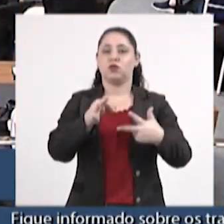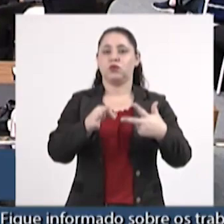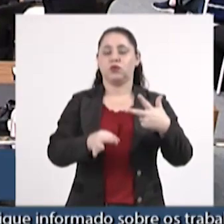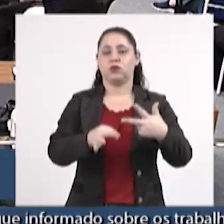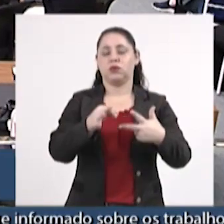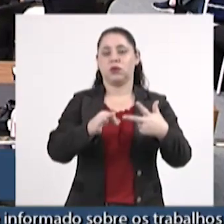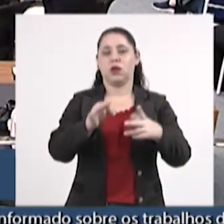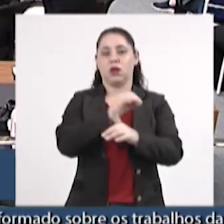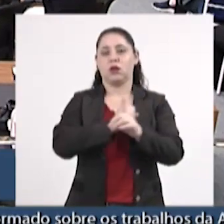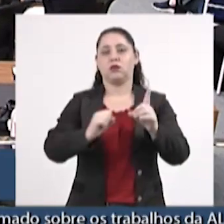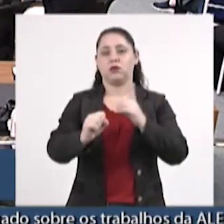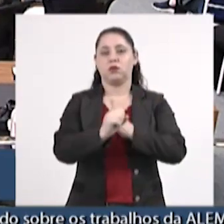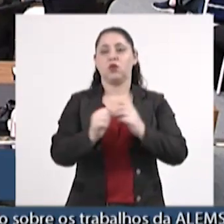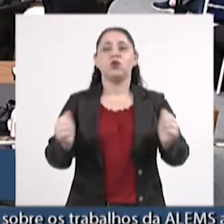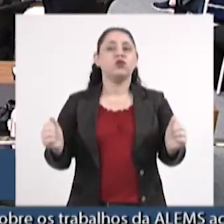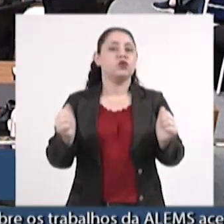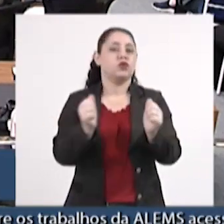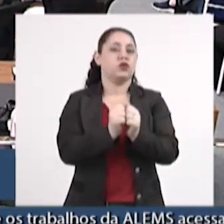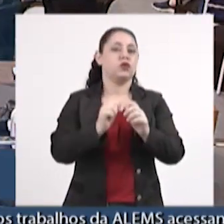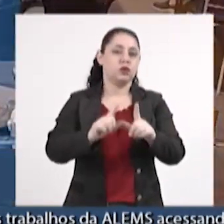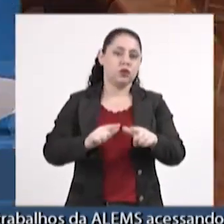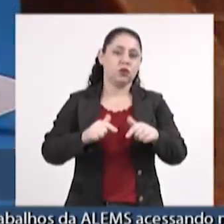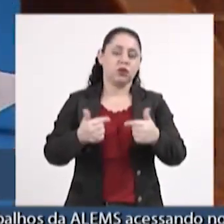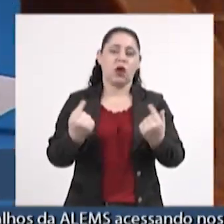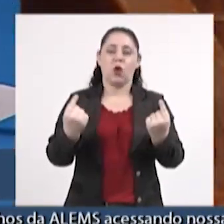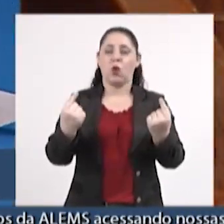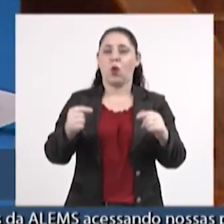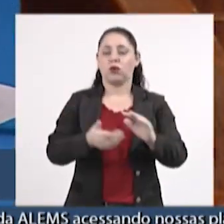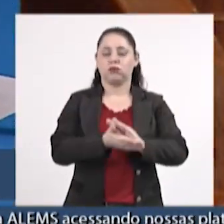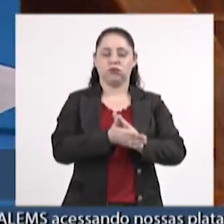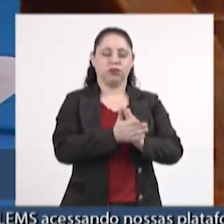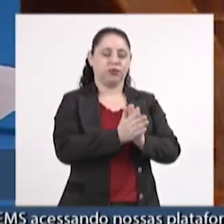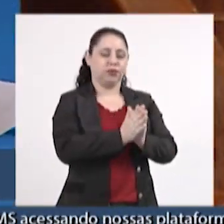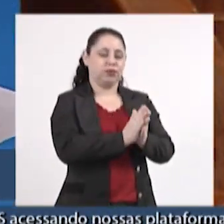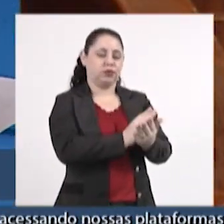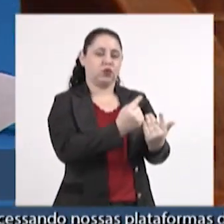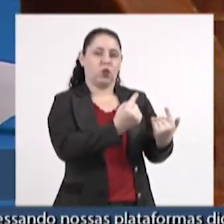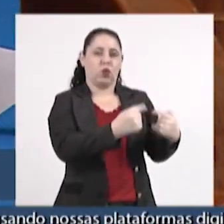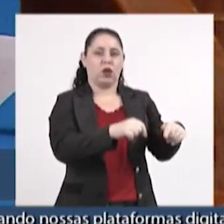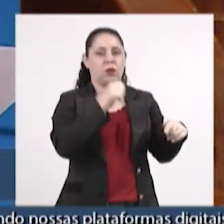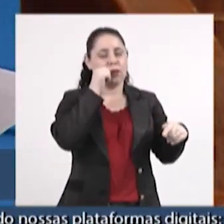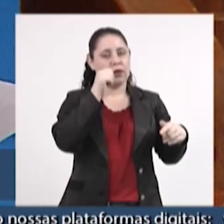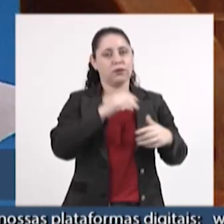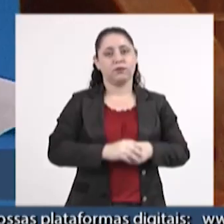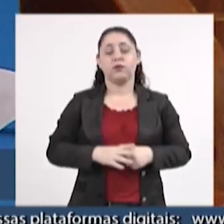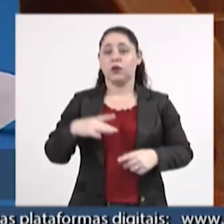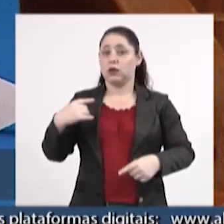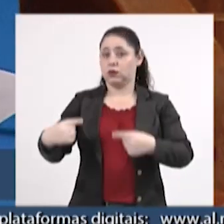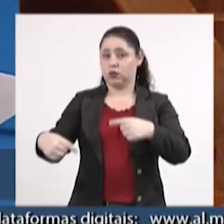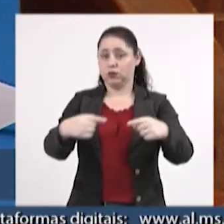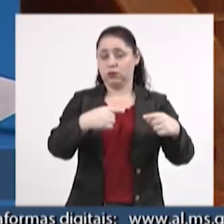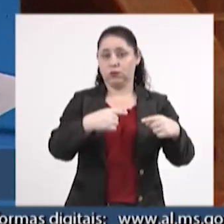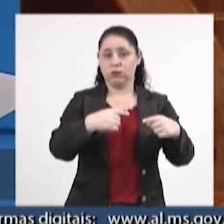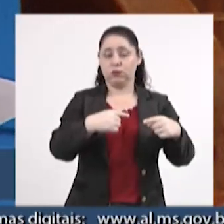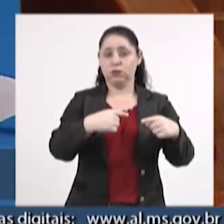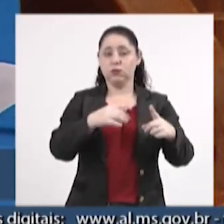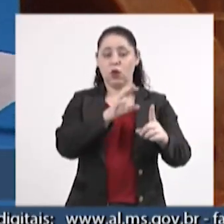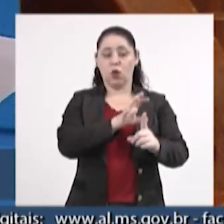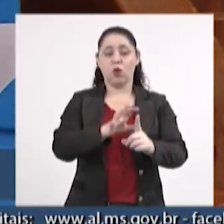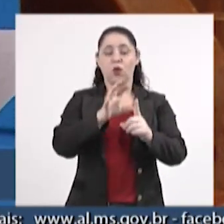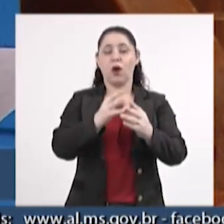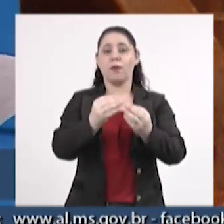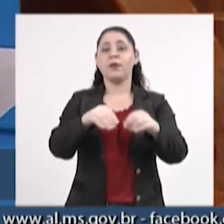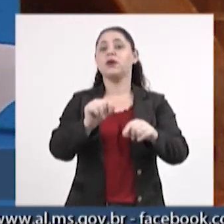da sociedade, para juntos lutarmos contra a misoginia, discutindo suas consequências na vida das